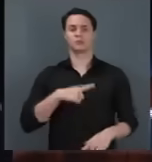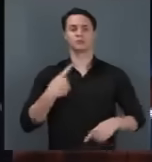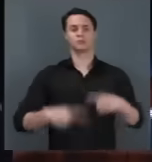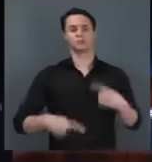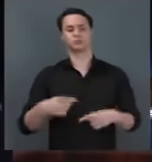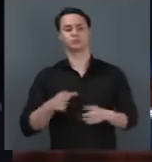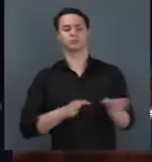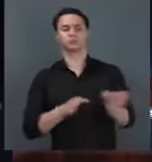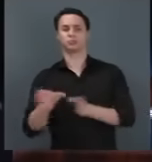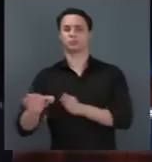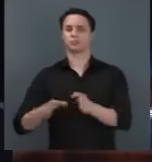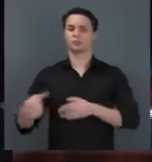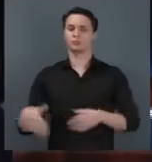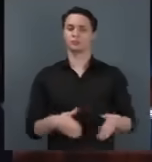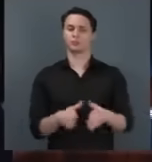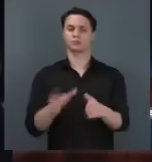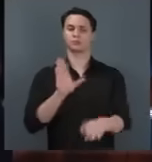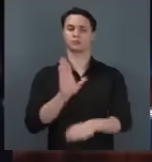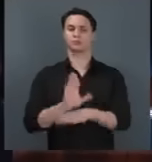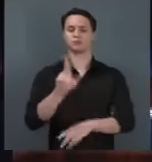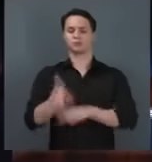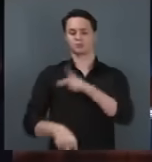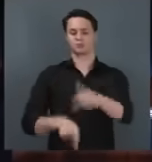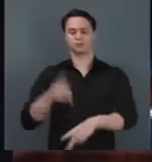caminhos que ajudem o povo brasileiro,